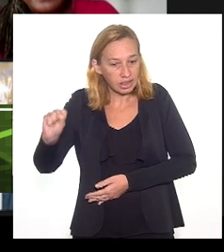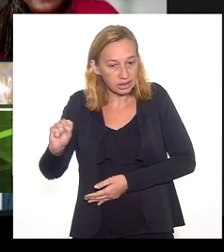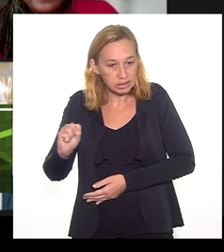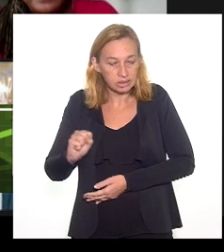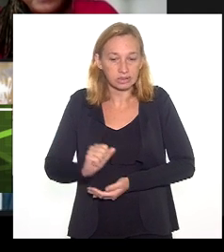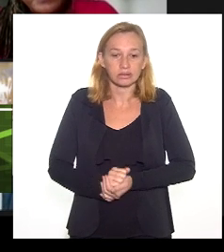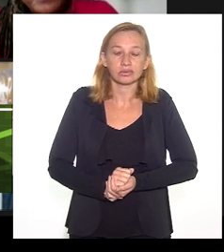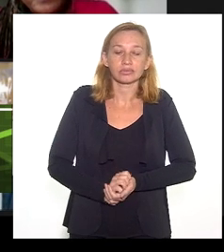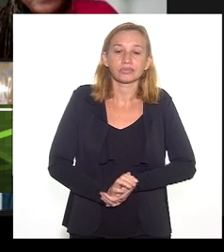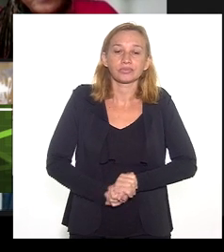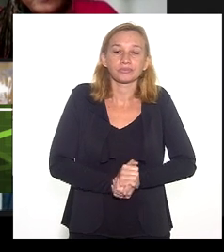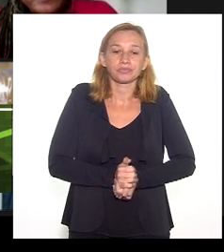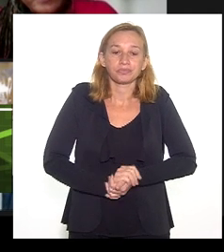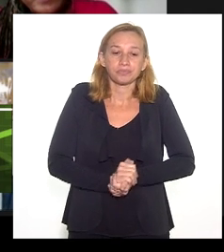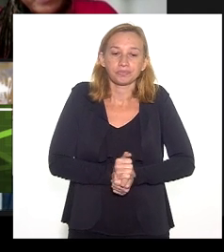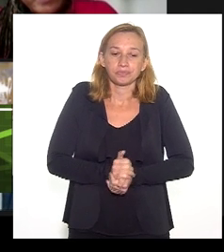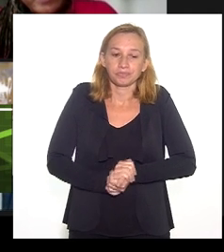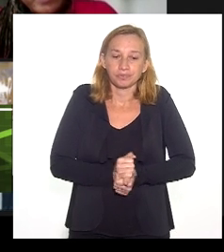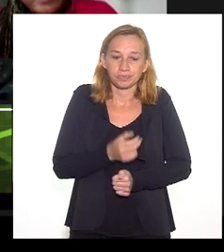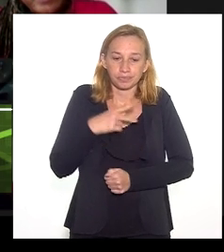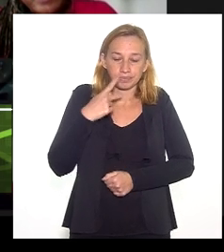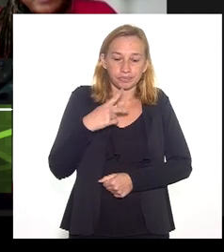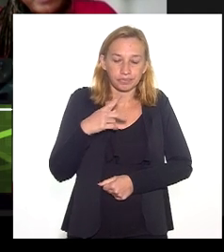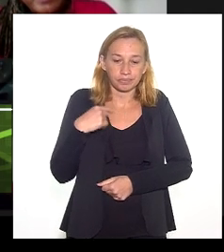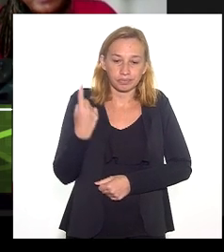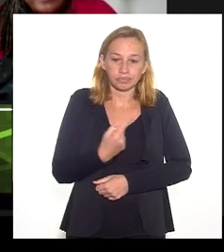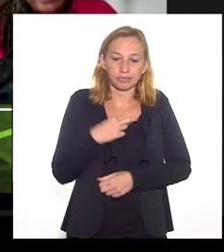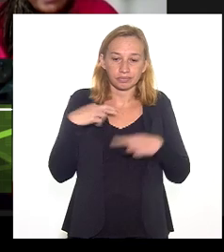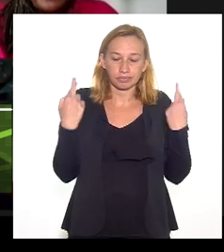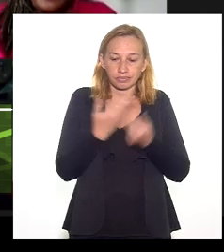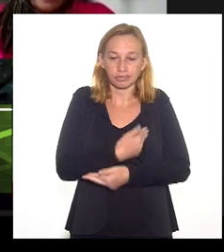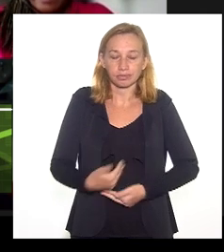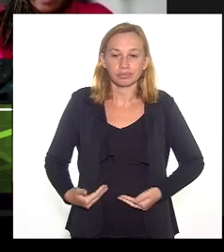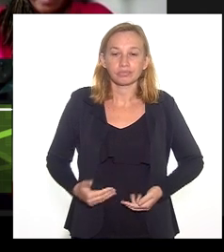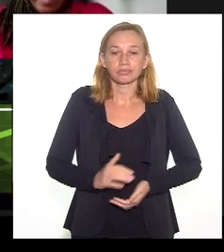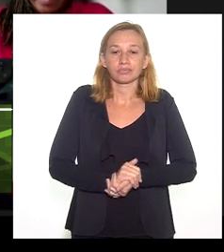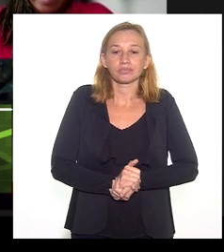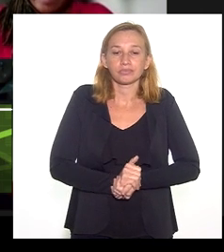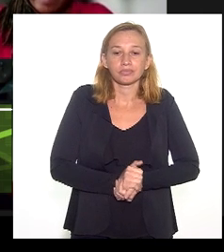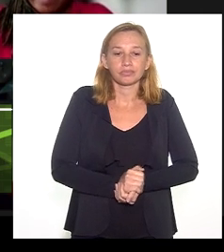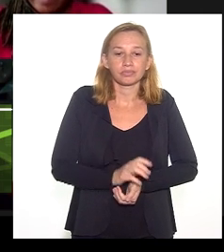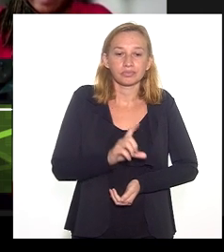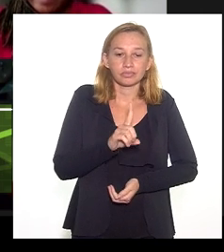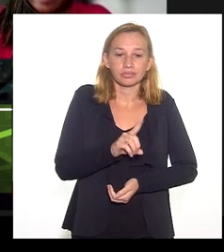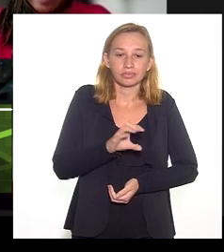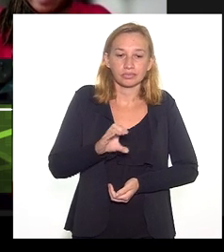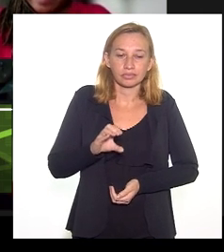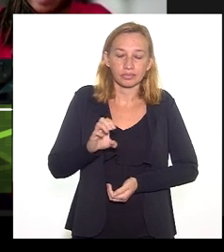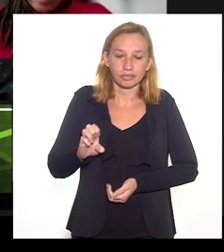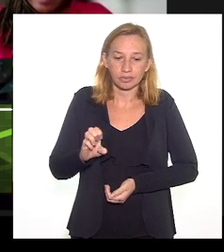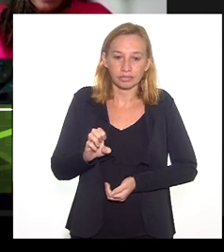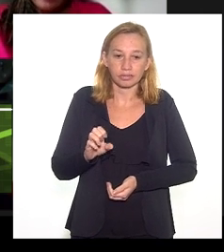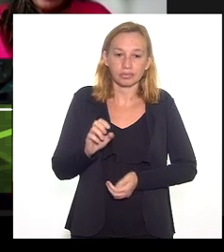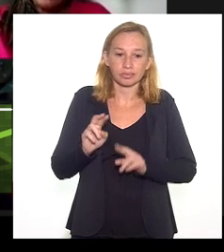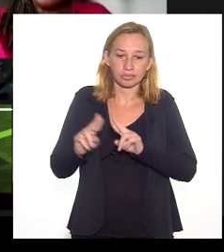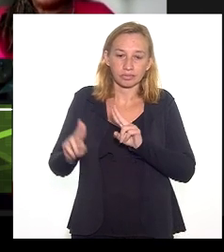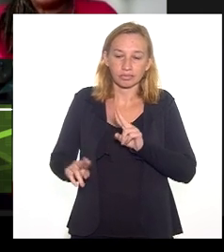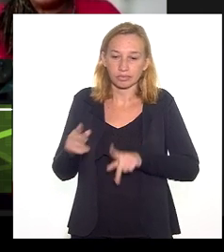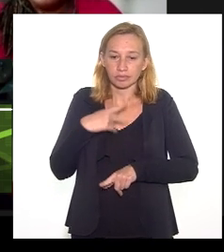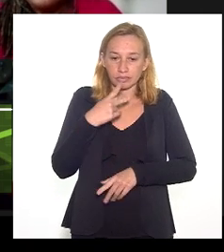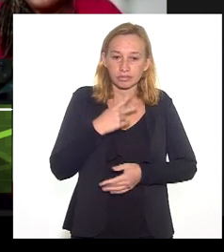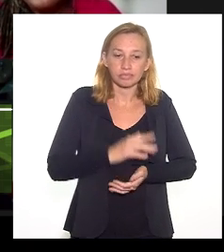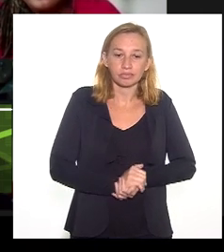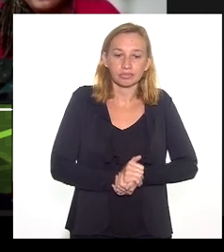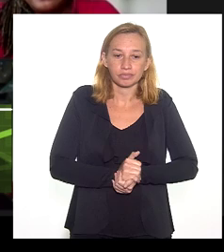cinto pés de aqui se manifestar na nossa audiência pública muito obrigado chama o DCE da UERG para fazer a sua manifestação